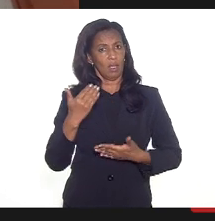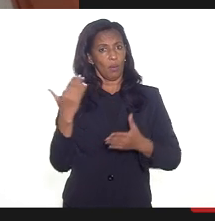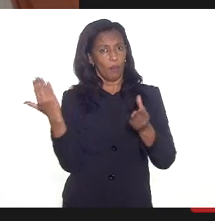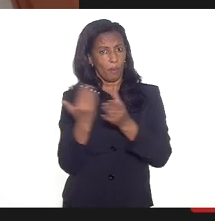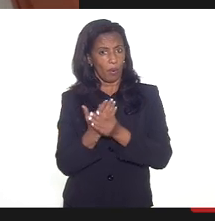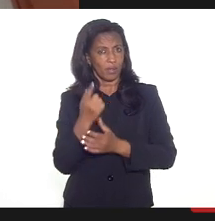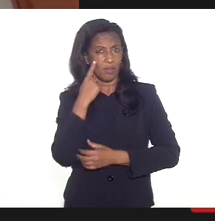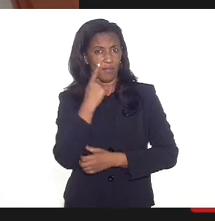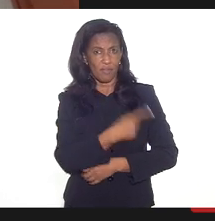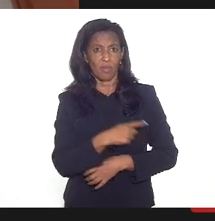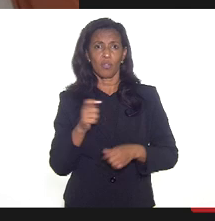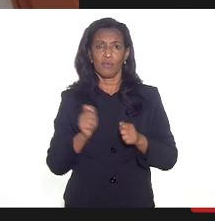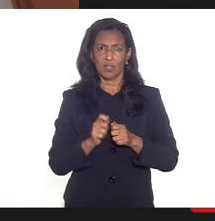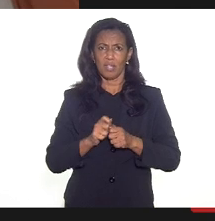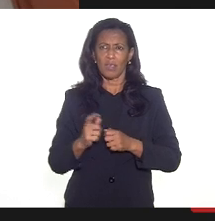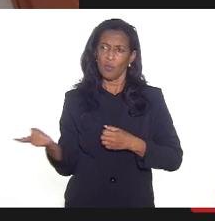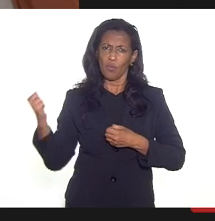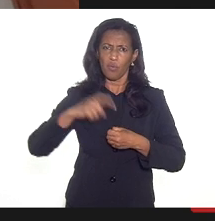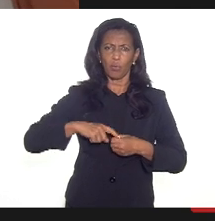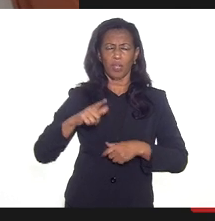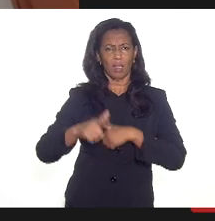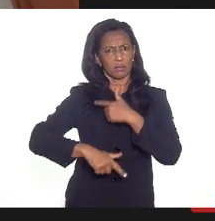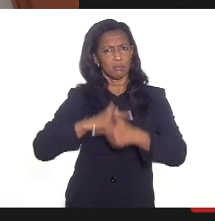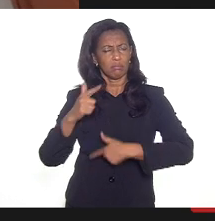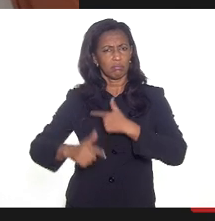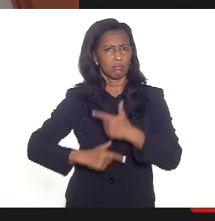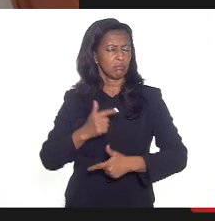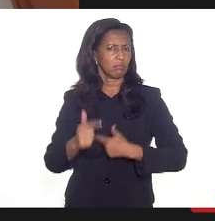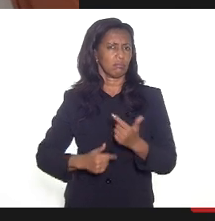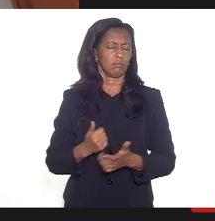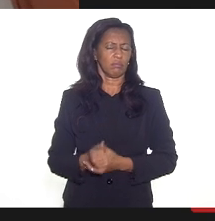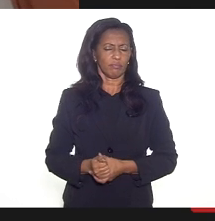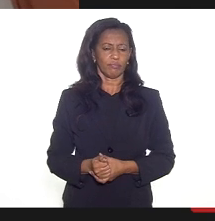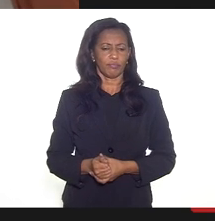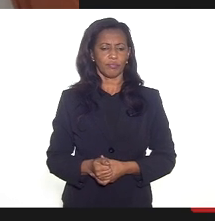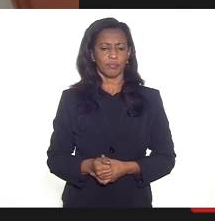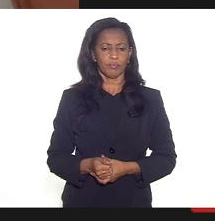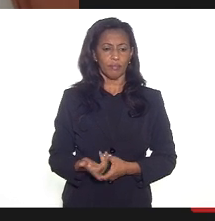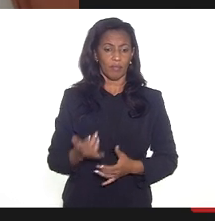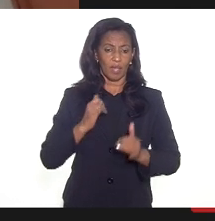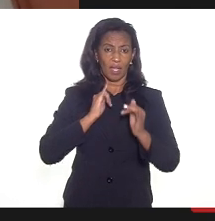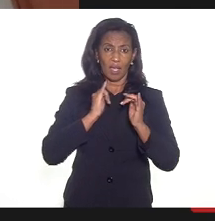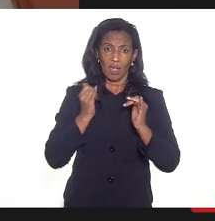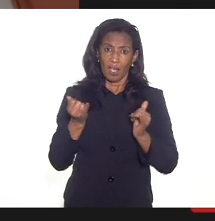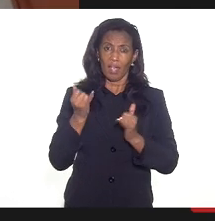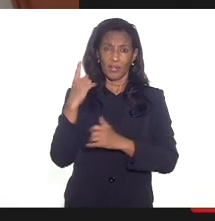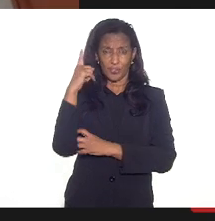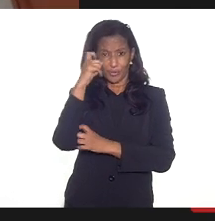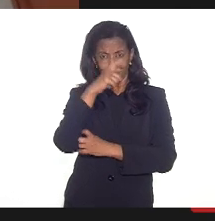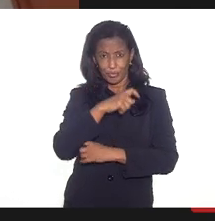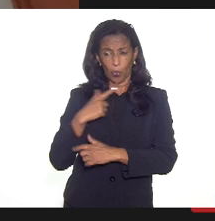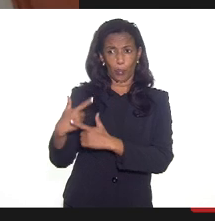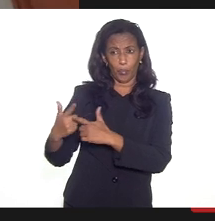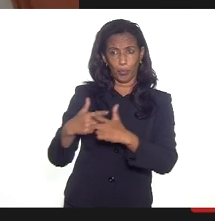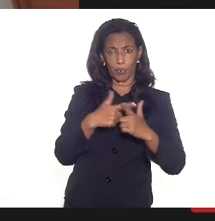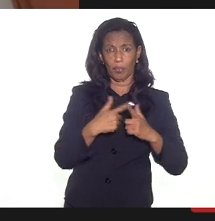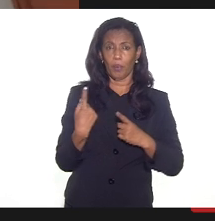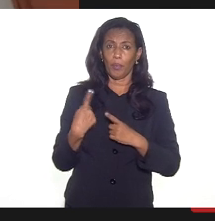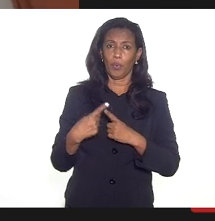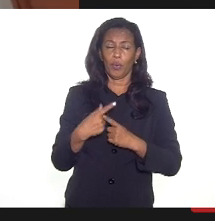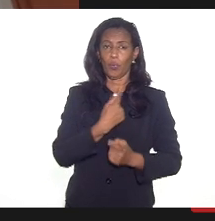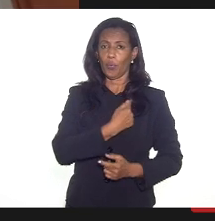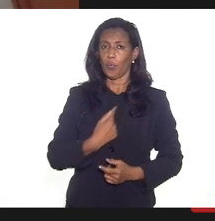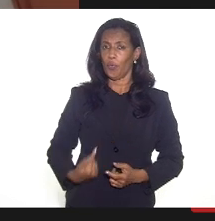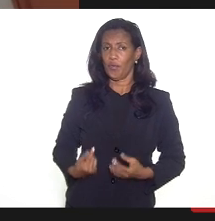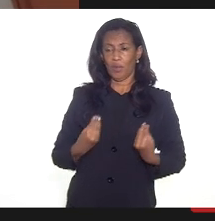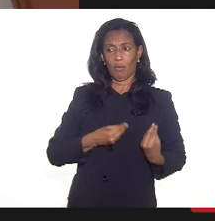e fez com que os equipamentos voltassem a funcionar de forma precária, porque o governo não retomou os